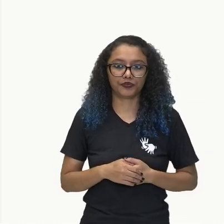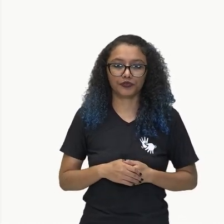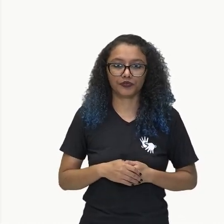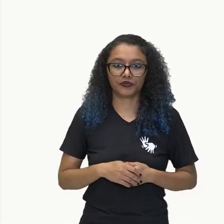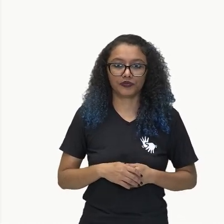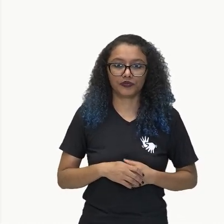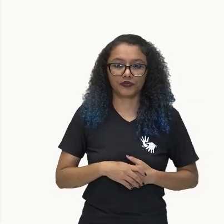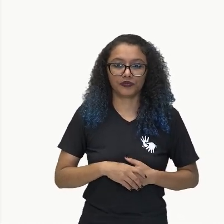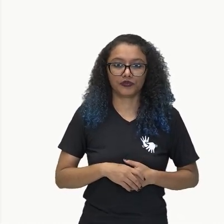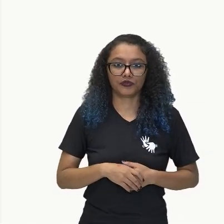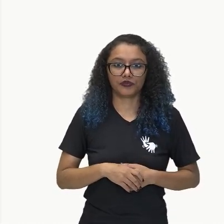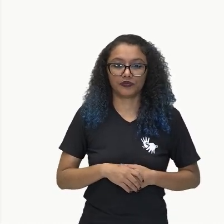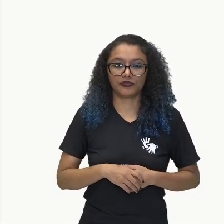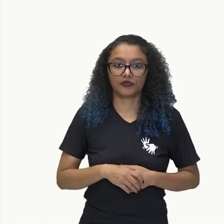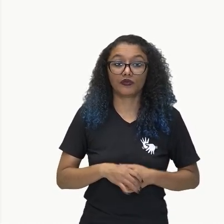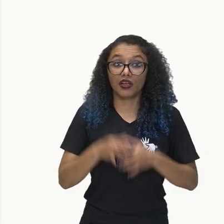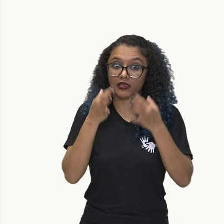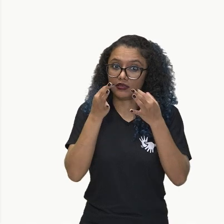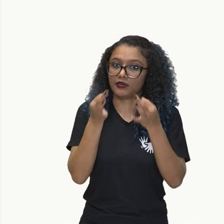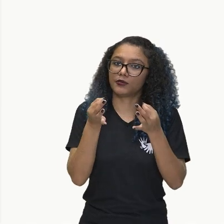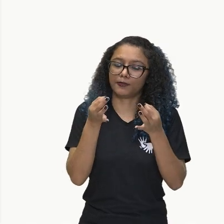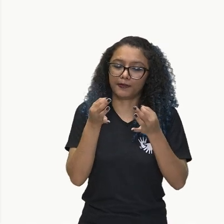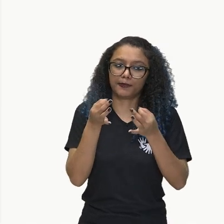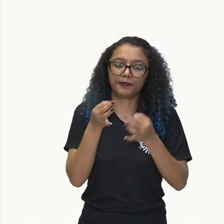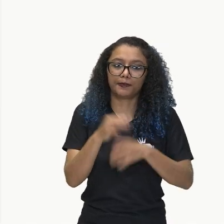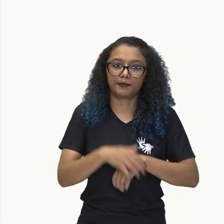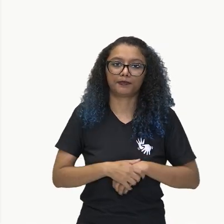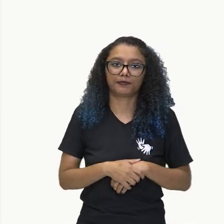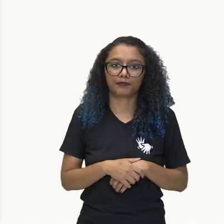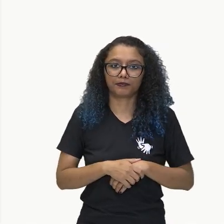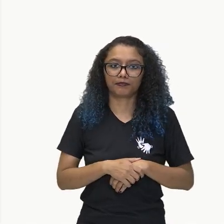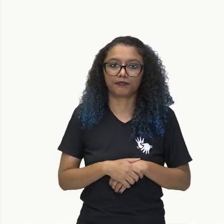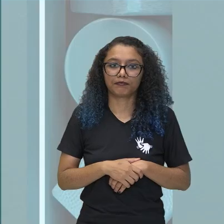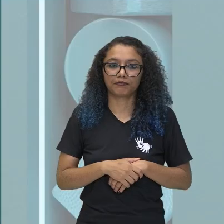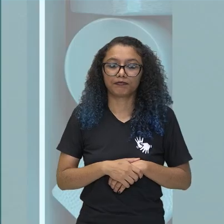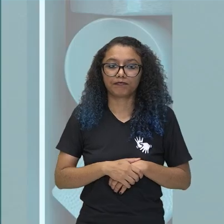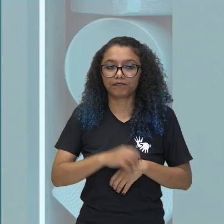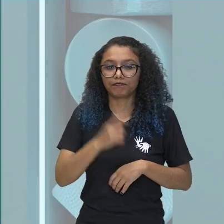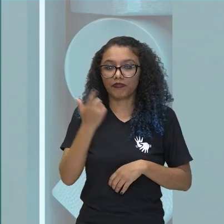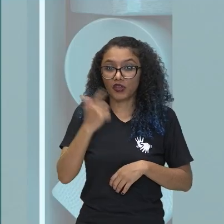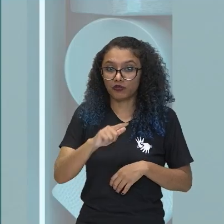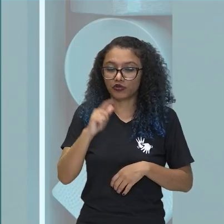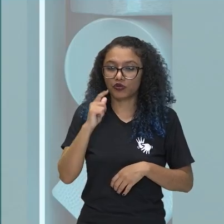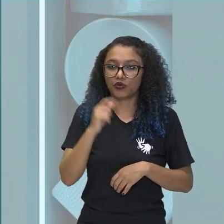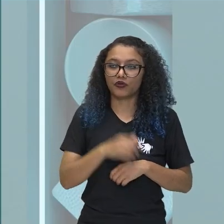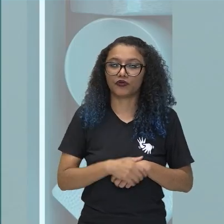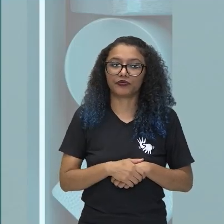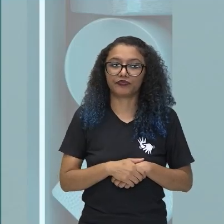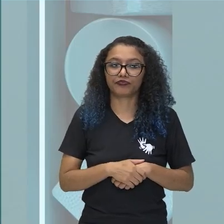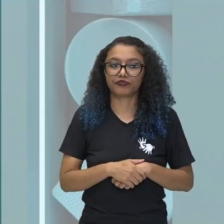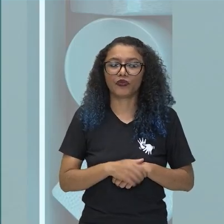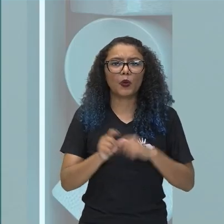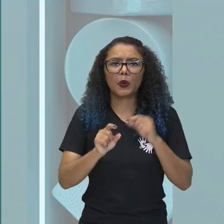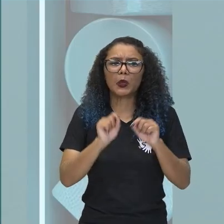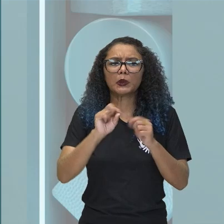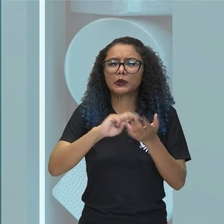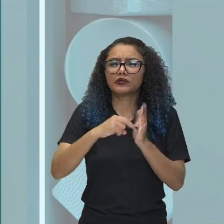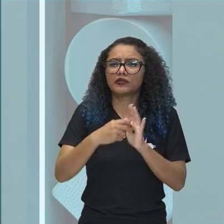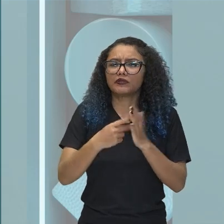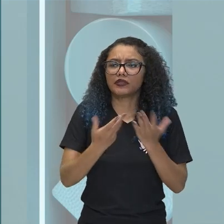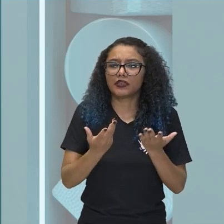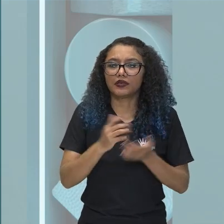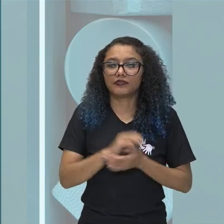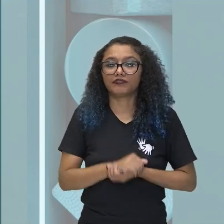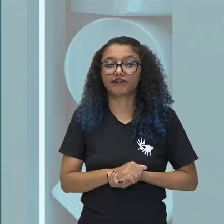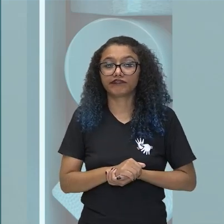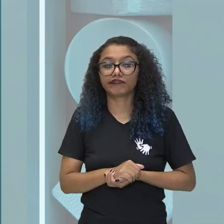essa informação. Heterotônicos, estamos falando de palavras que se escrevem de forma